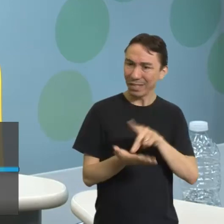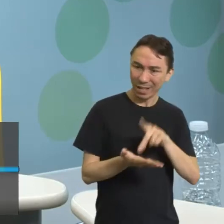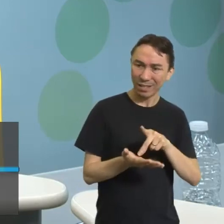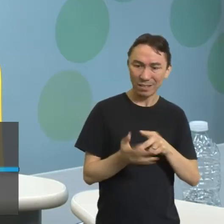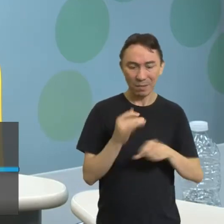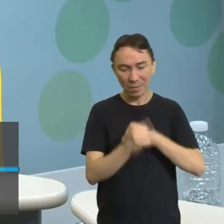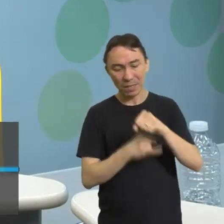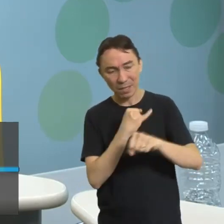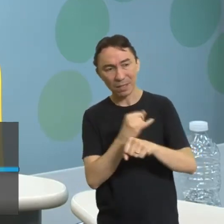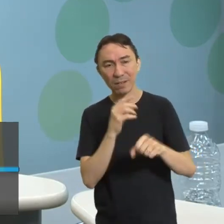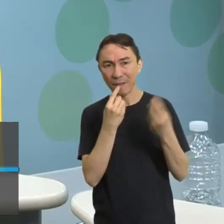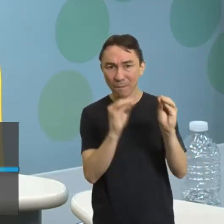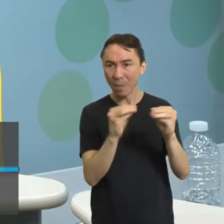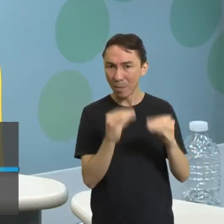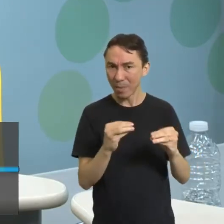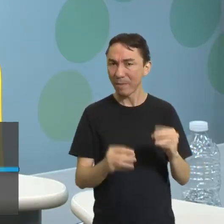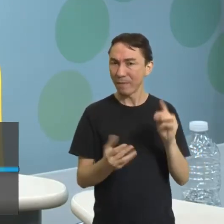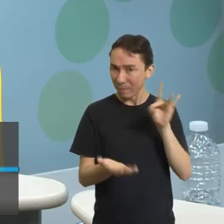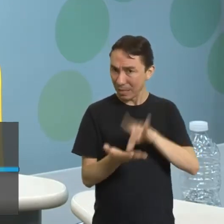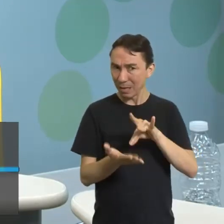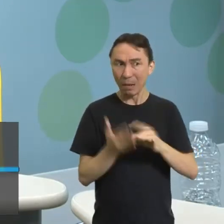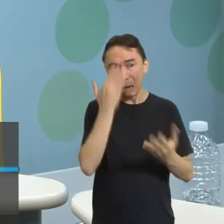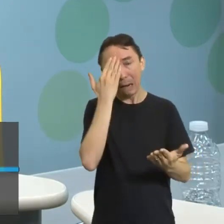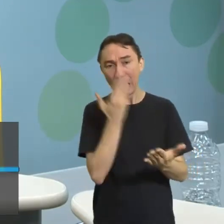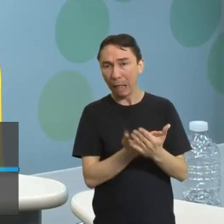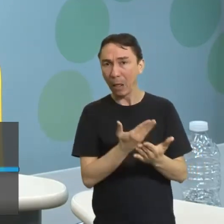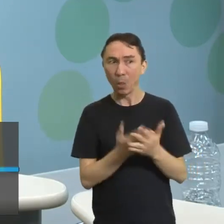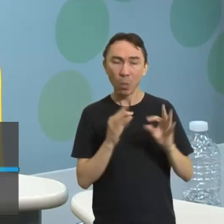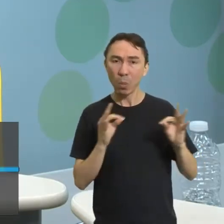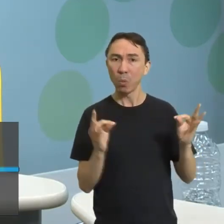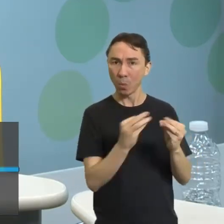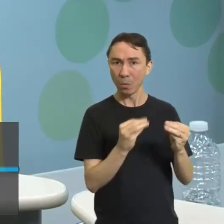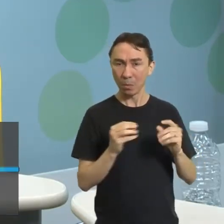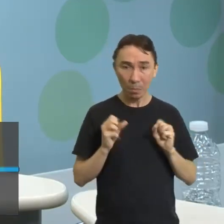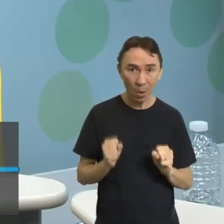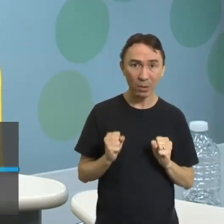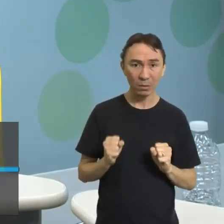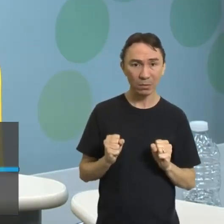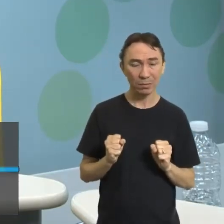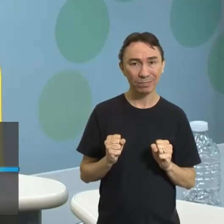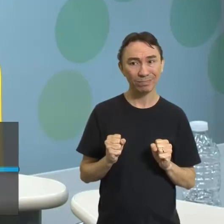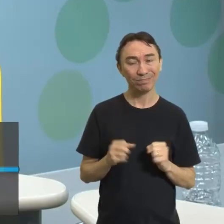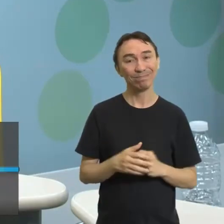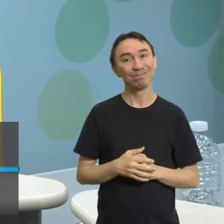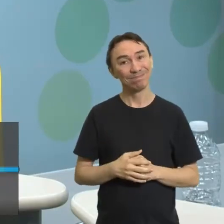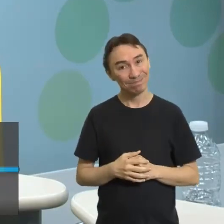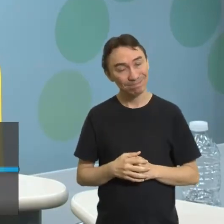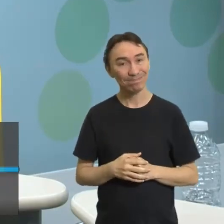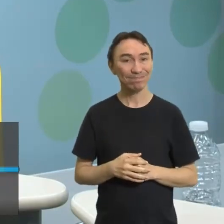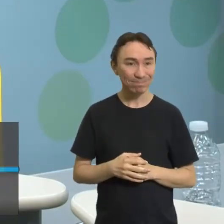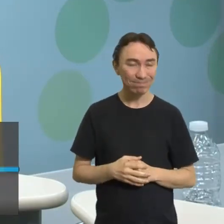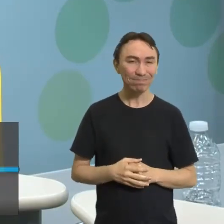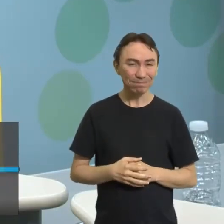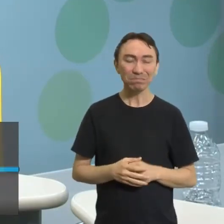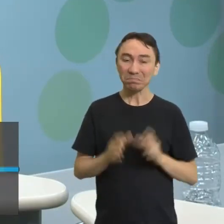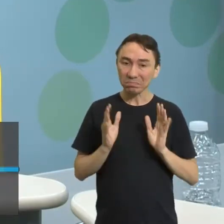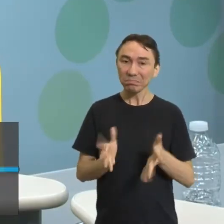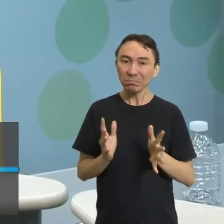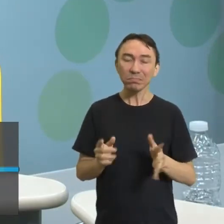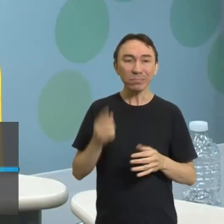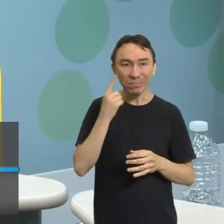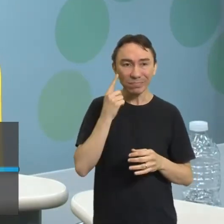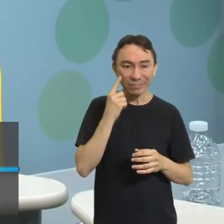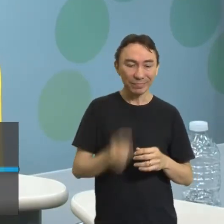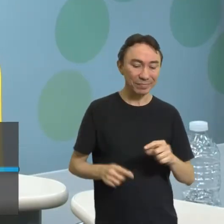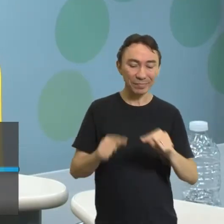Será que a gente pode acreditar em tudo? Eu, Marli, uma vez presenciei em sala de aula um estudante que